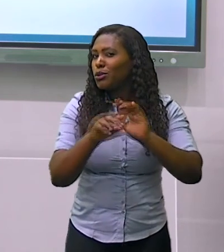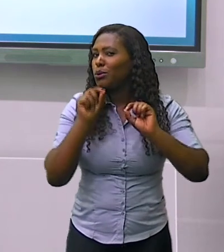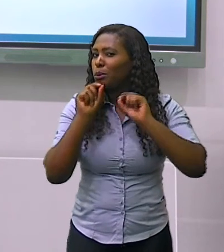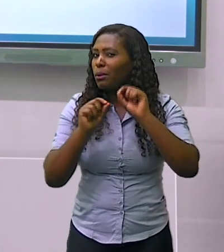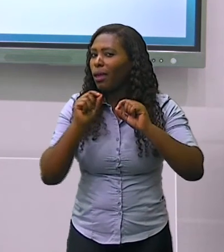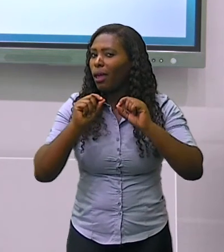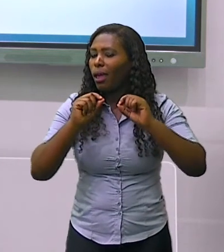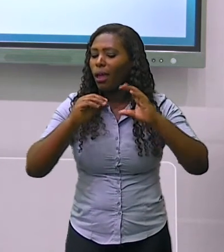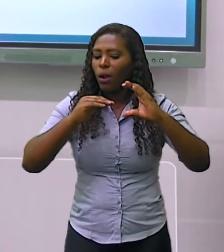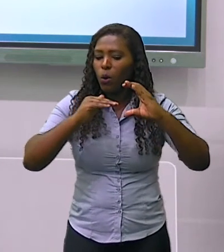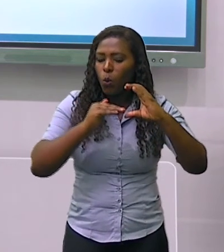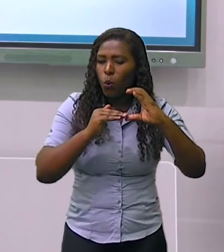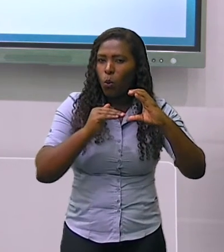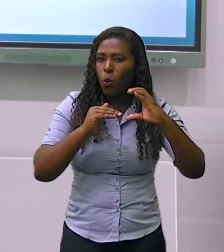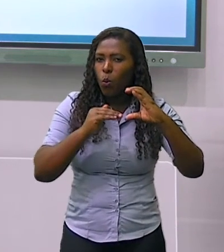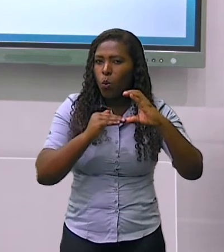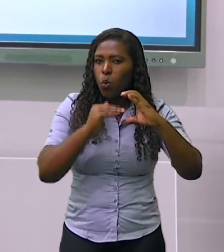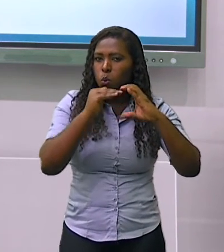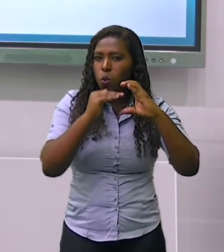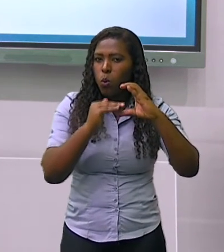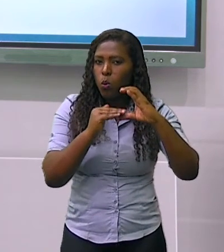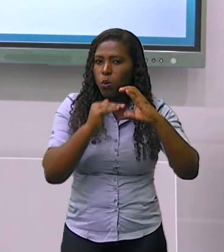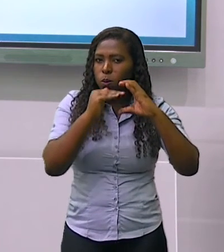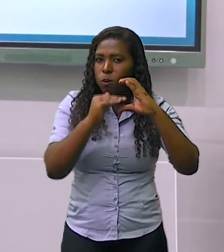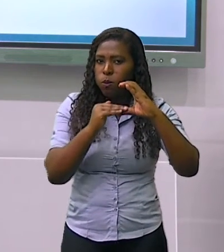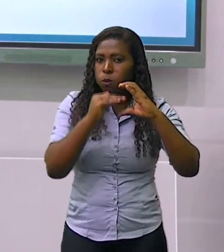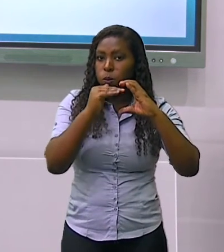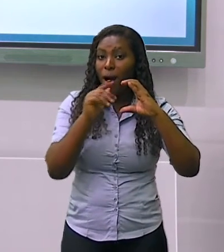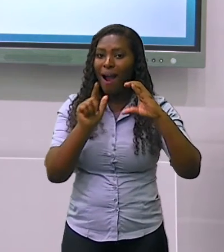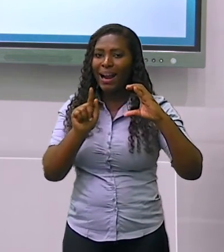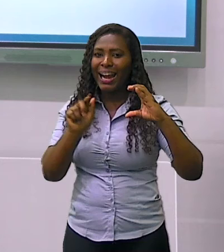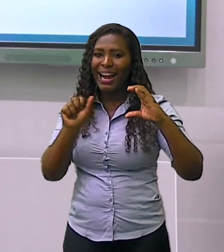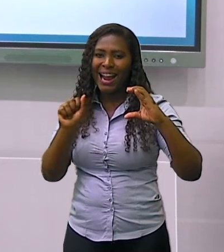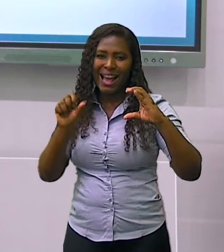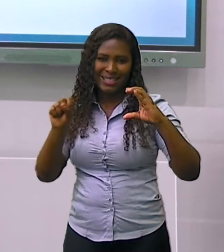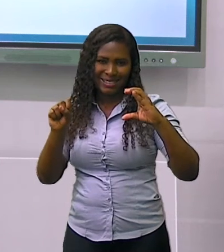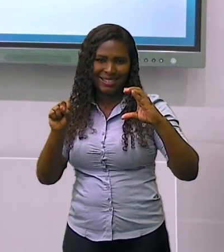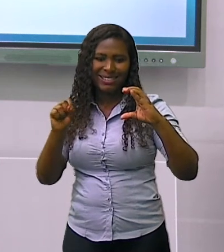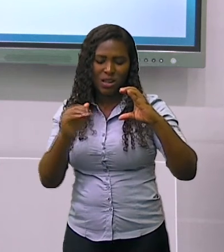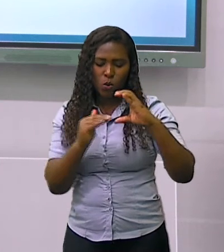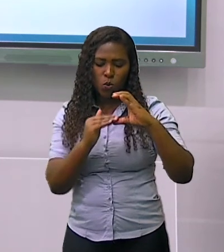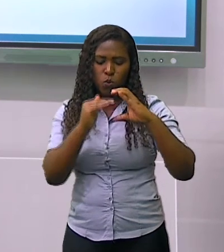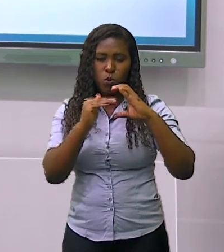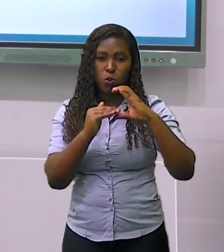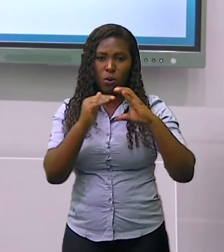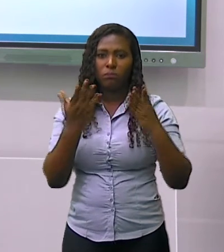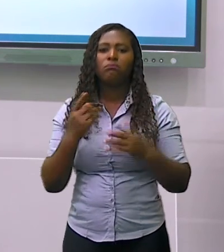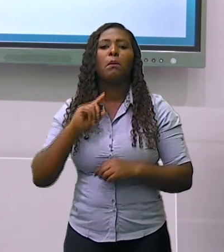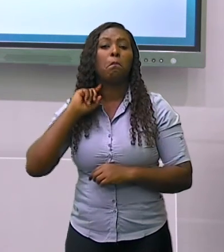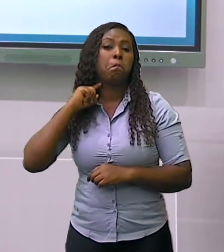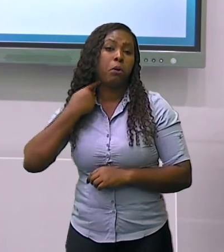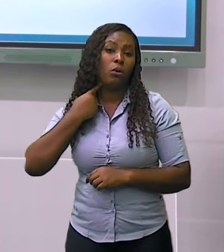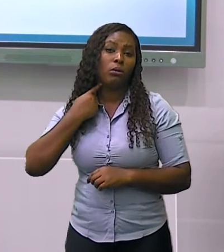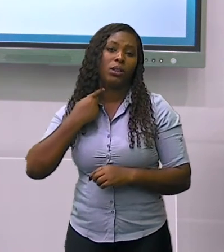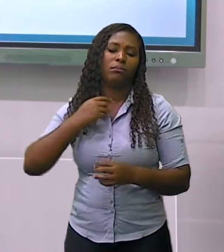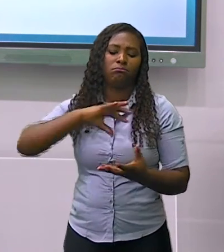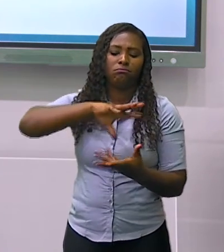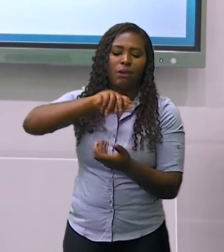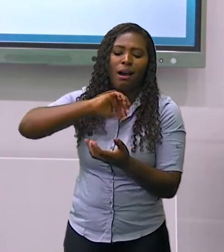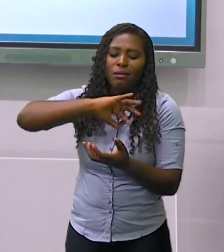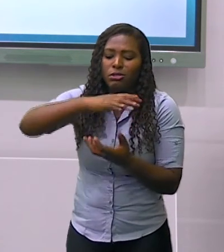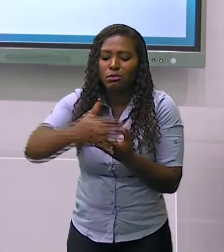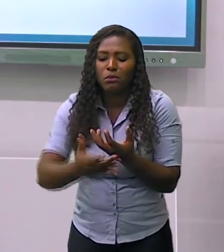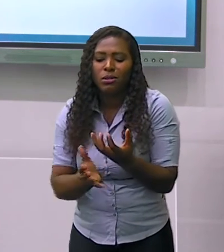e, assim, a poluição da atmosfera, a poluição do ar. Por fim,